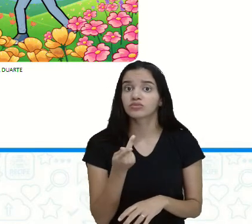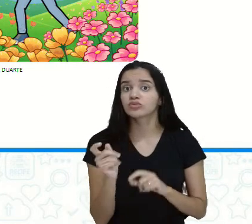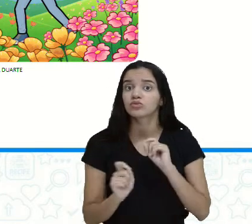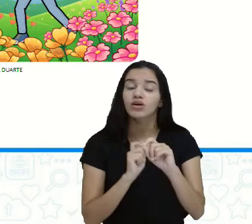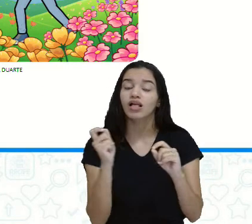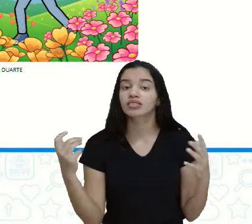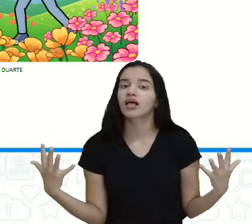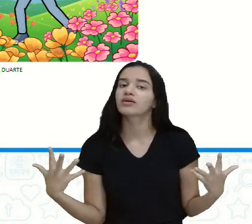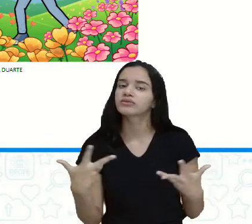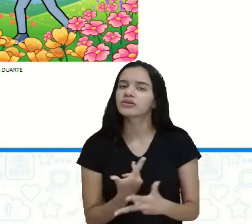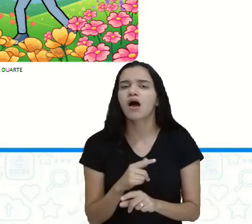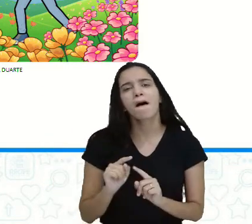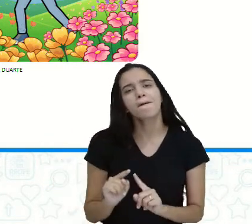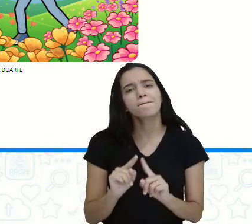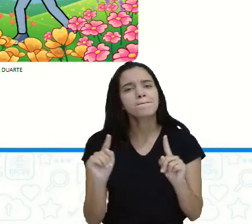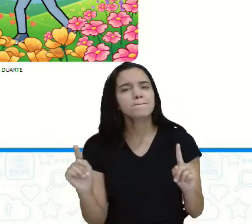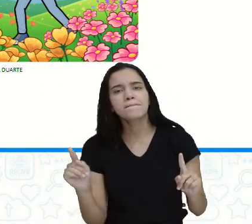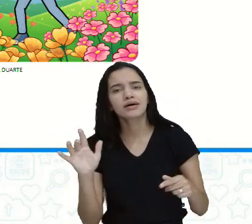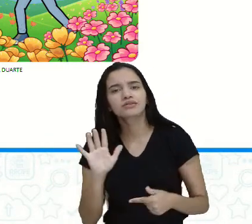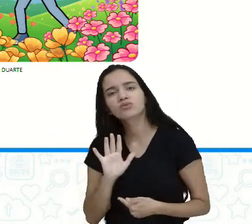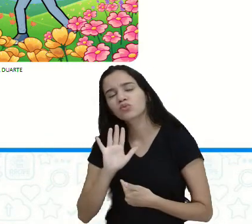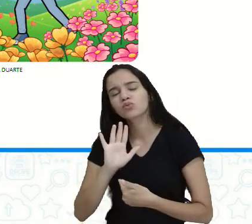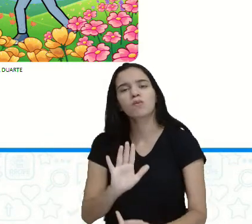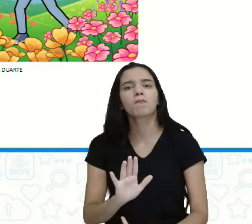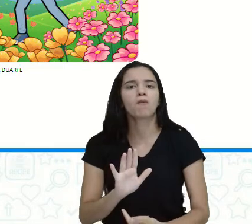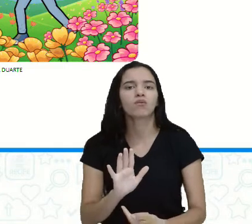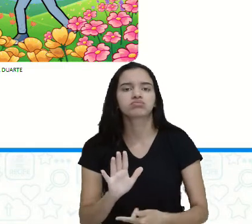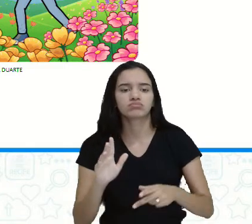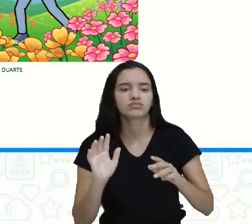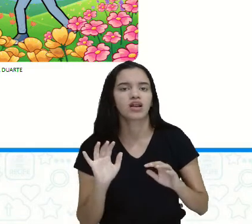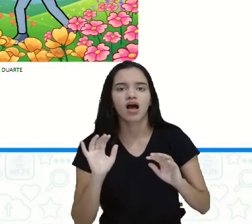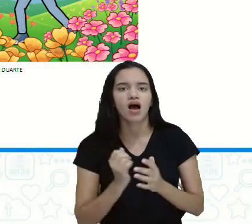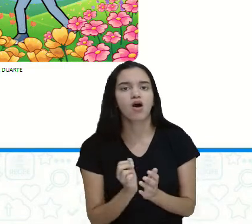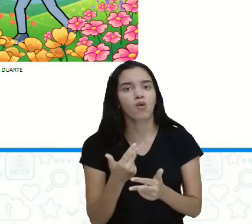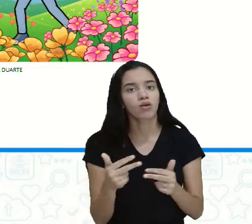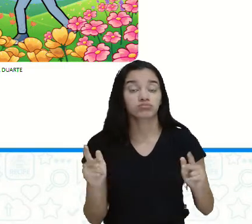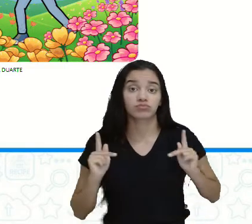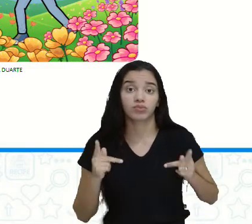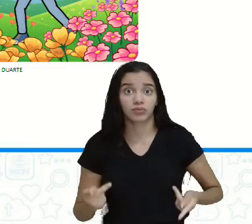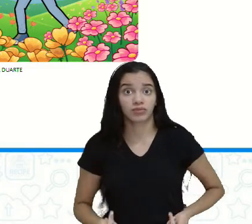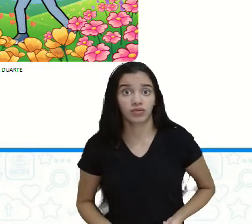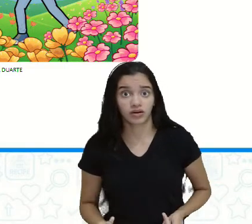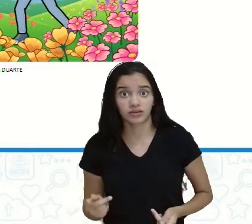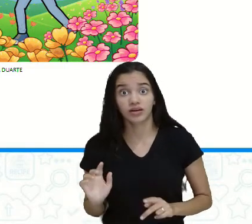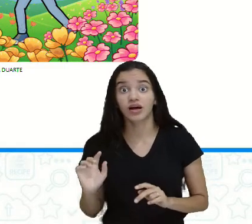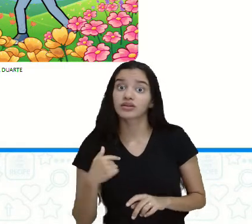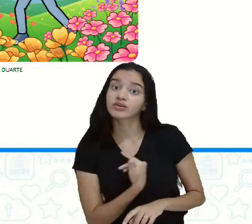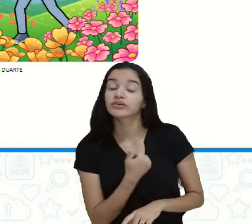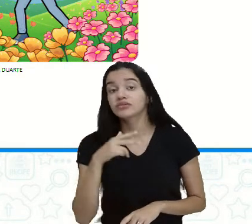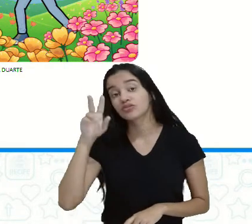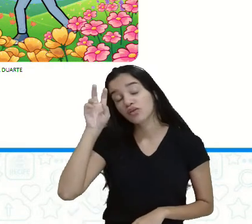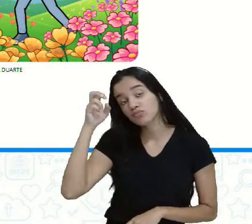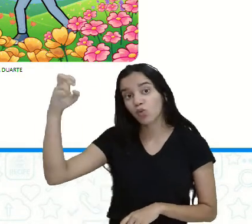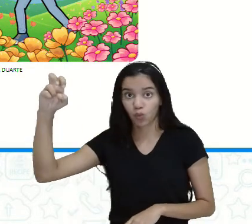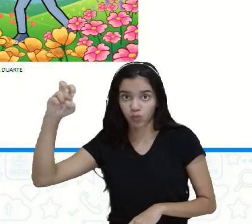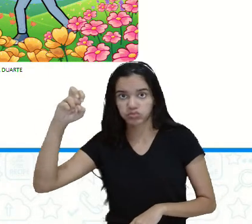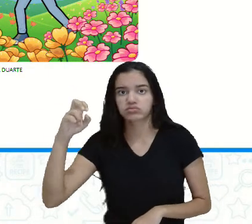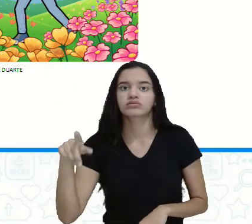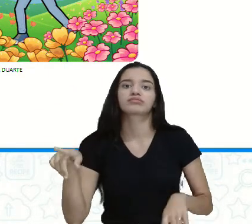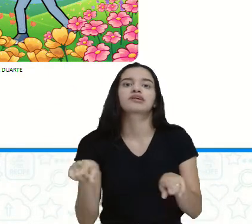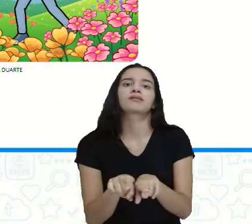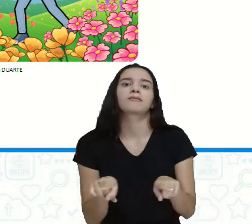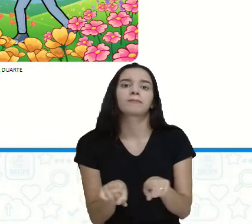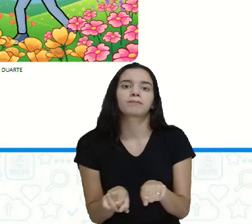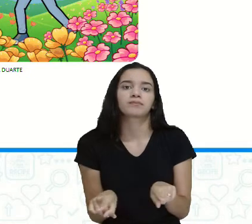natural. Mas quando ela apresenta alguma intervenção humana, então falamos de paisagem cultural, também chamada